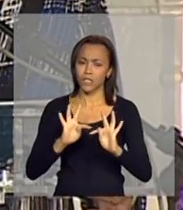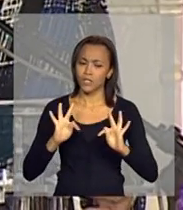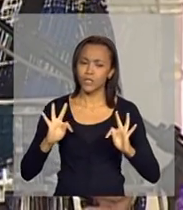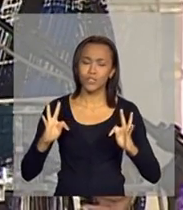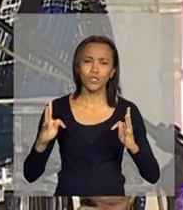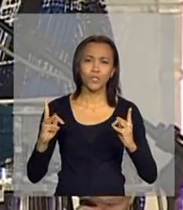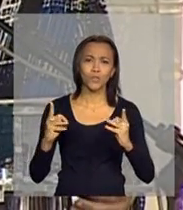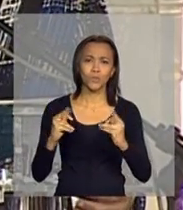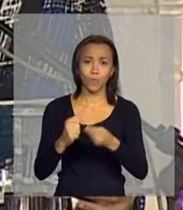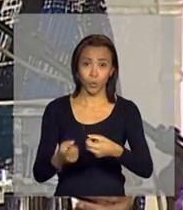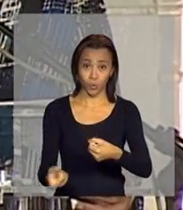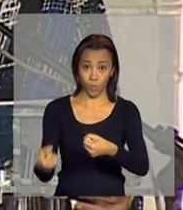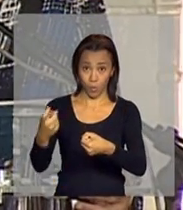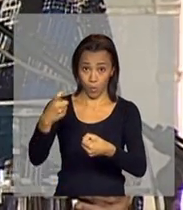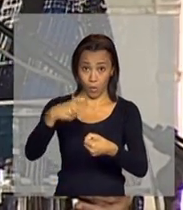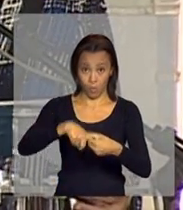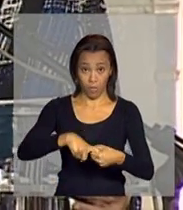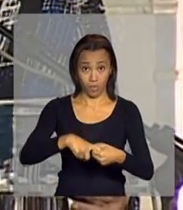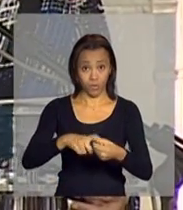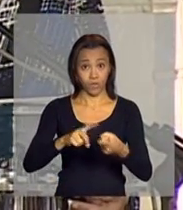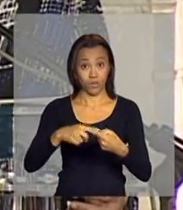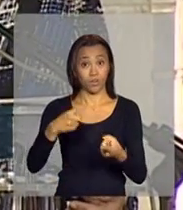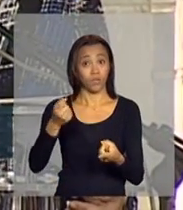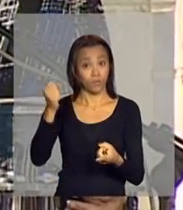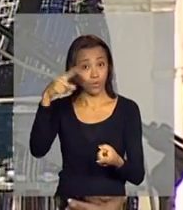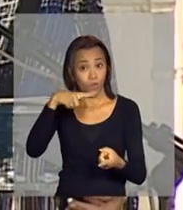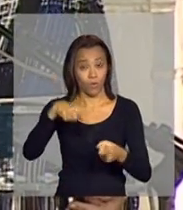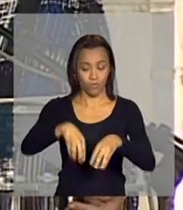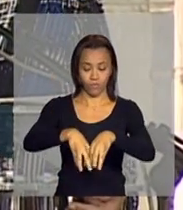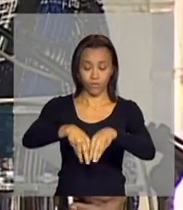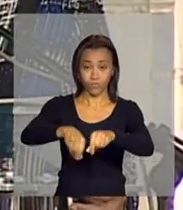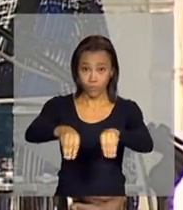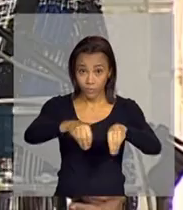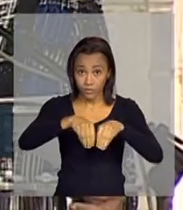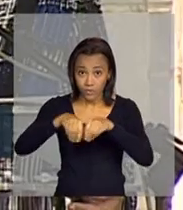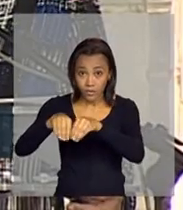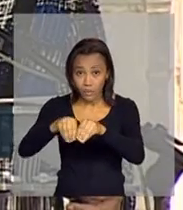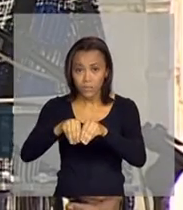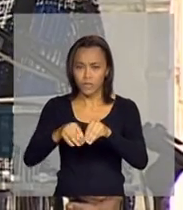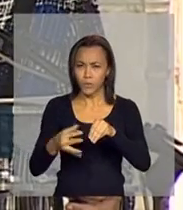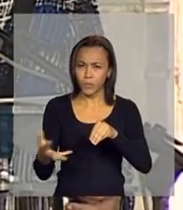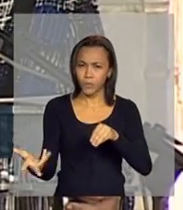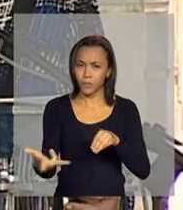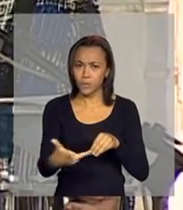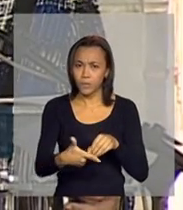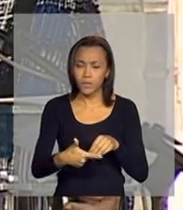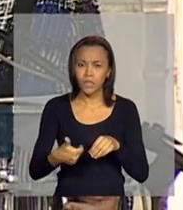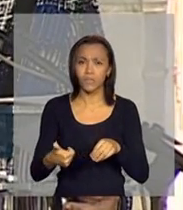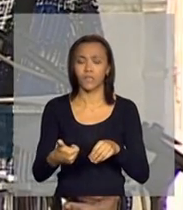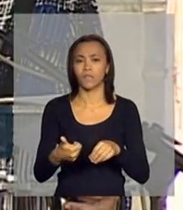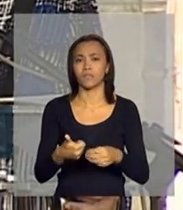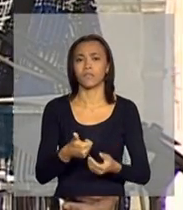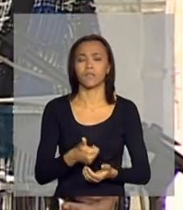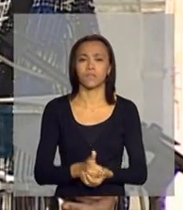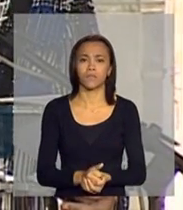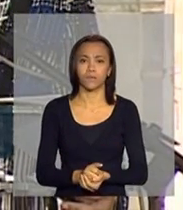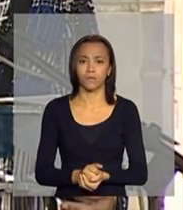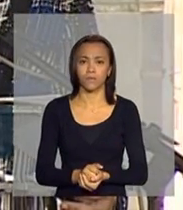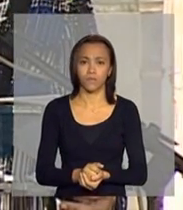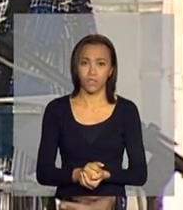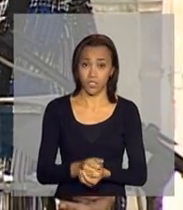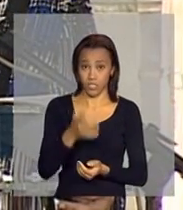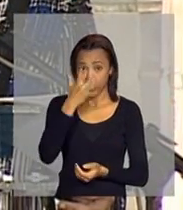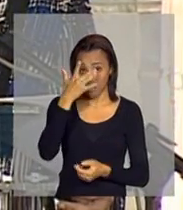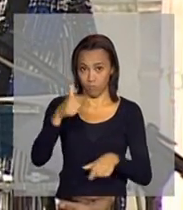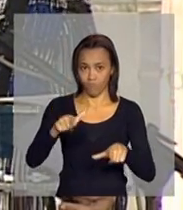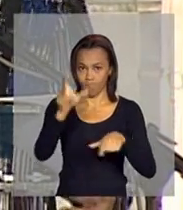vantagem cooperativa de sol, de solo, de qualidade da nossa, do nosso